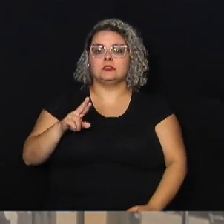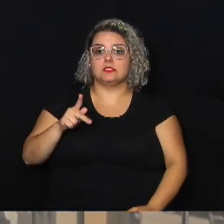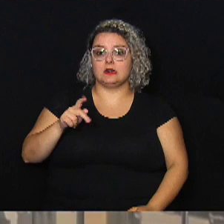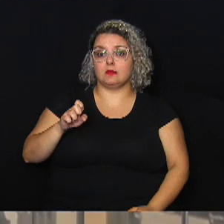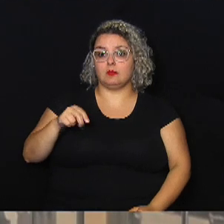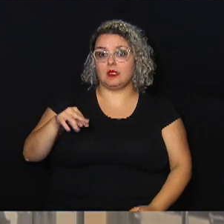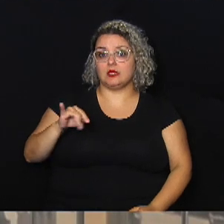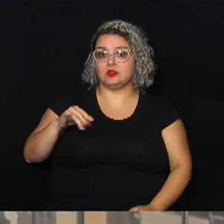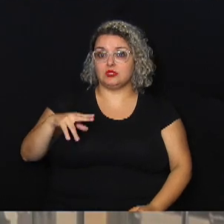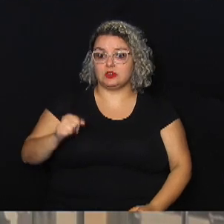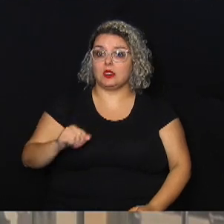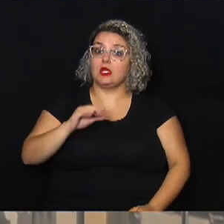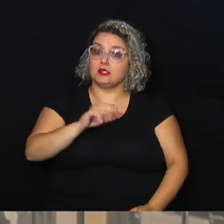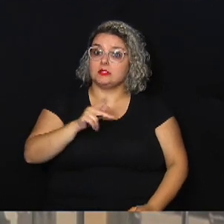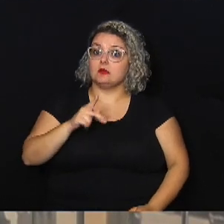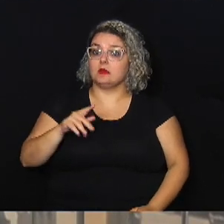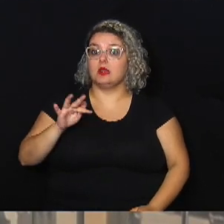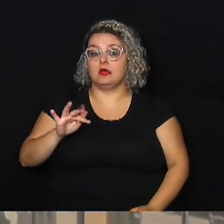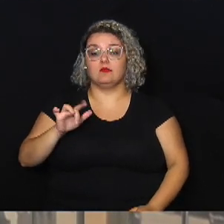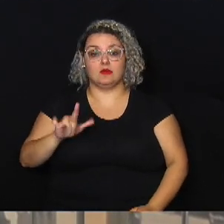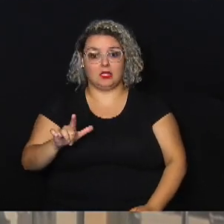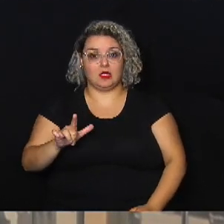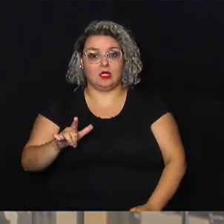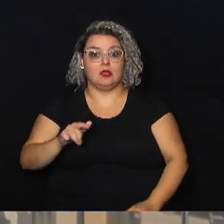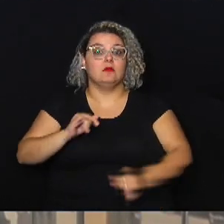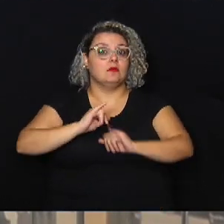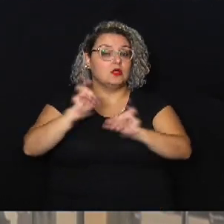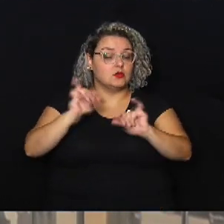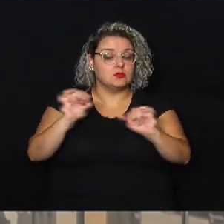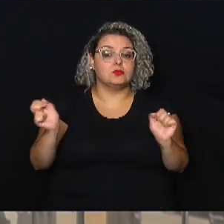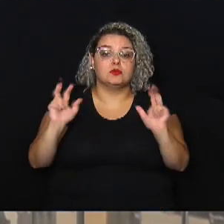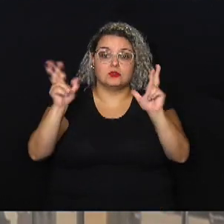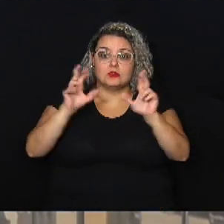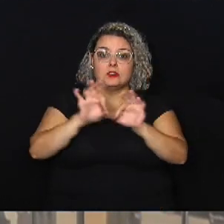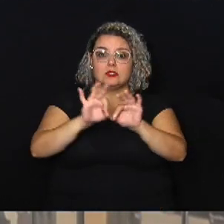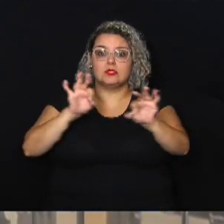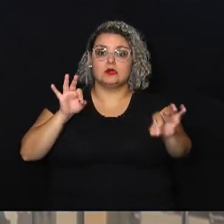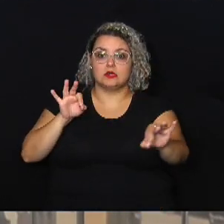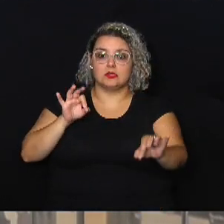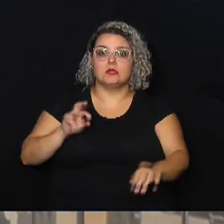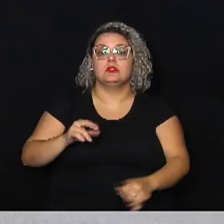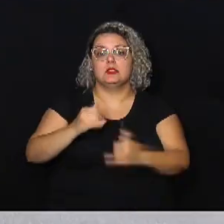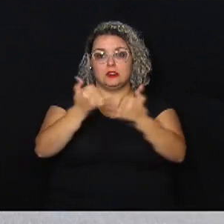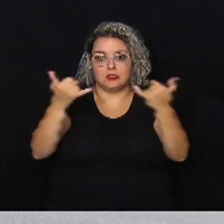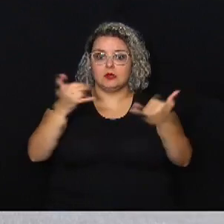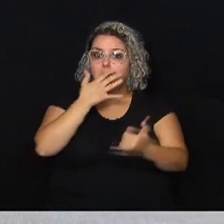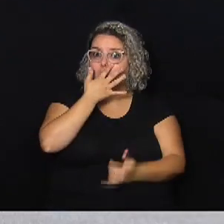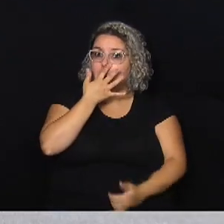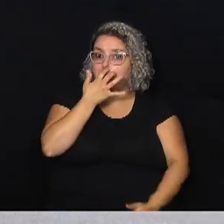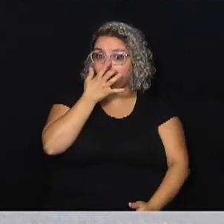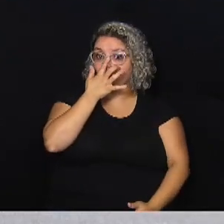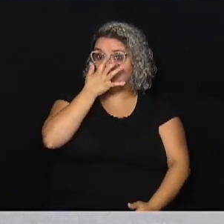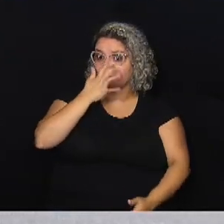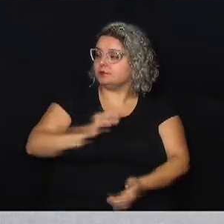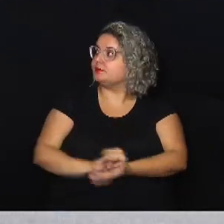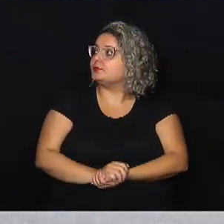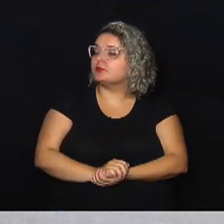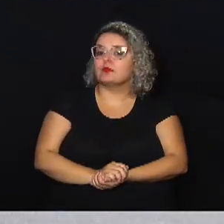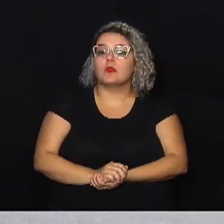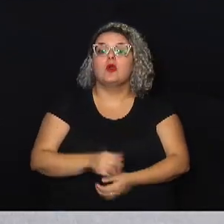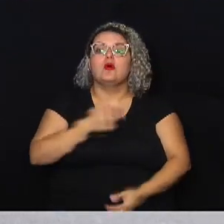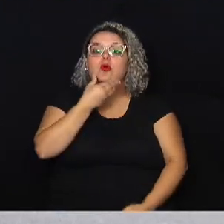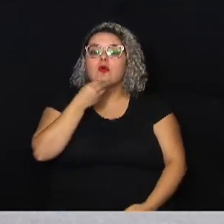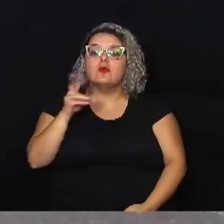o alerta sobre a importância de se manter distância da rede elétrica. O vovô Jajá